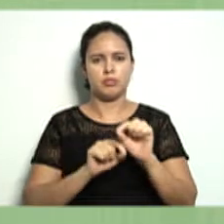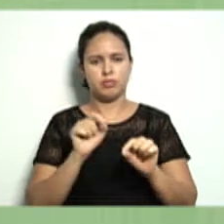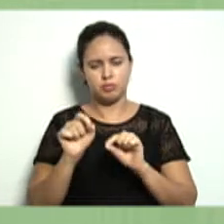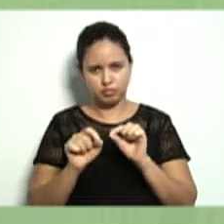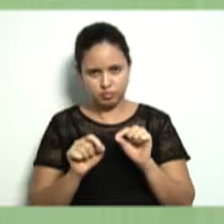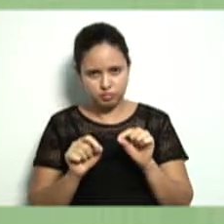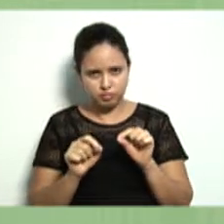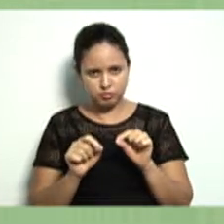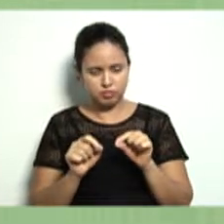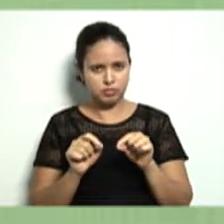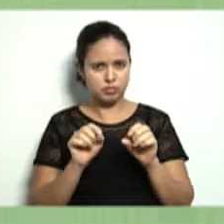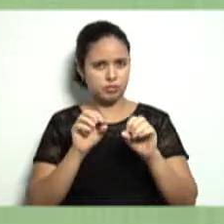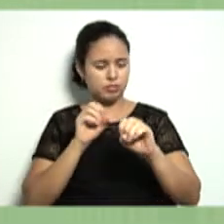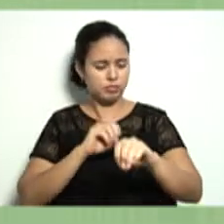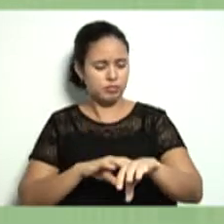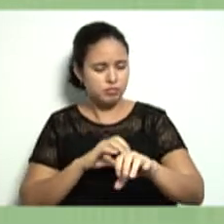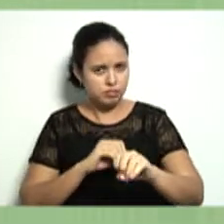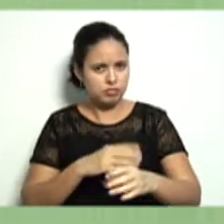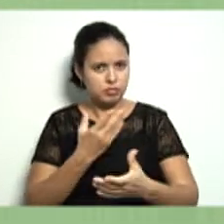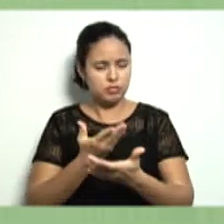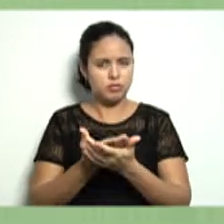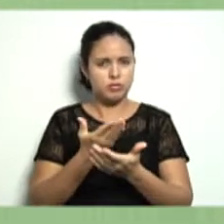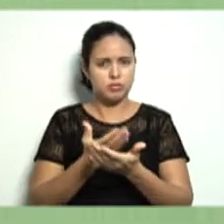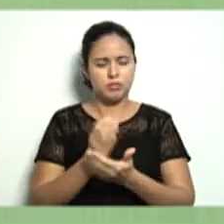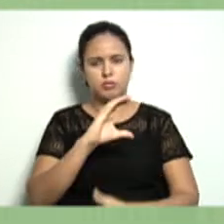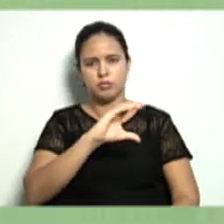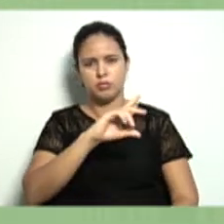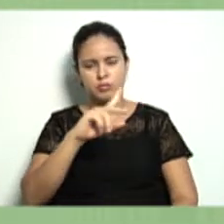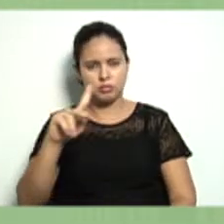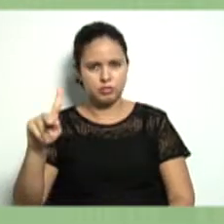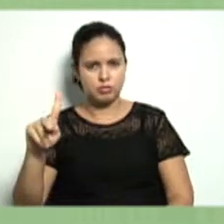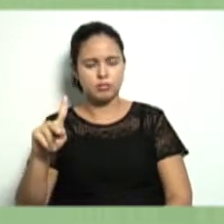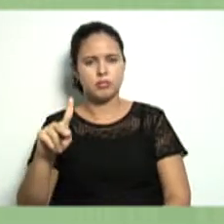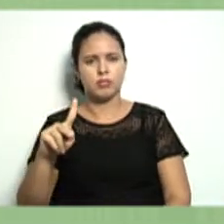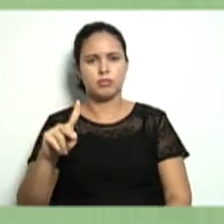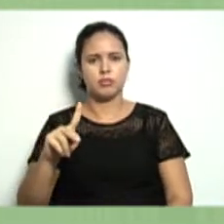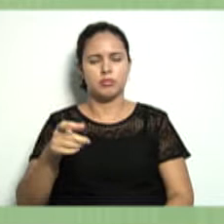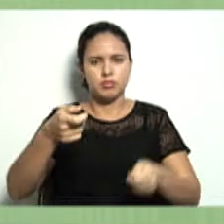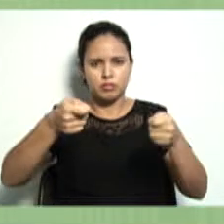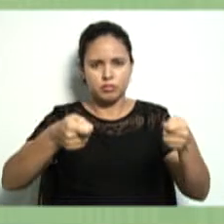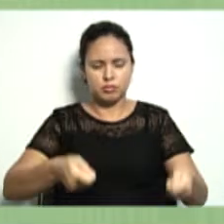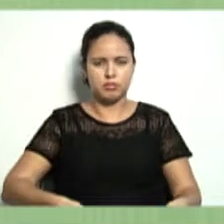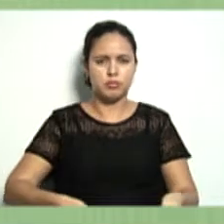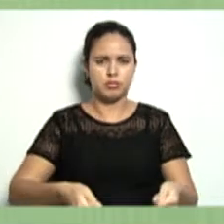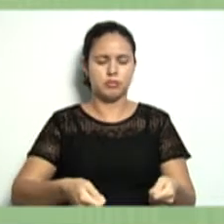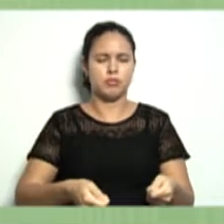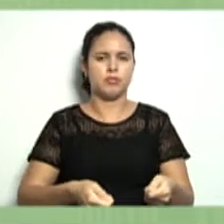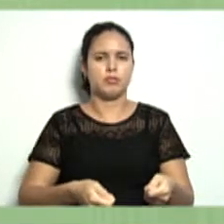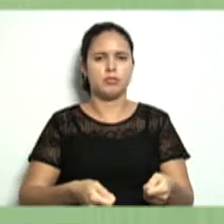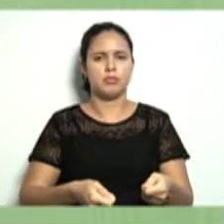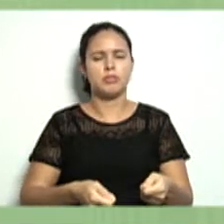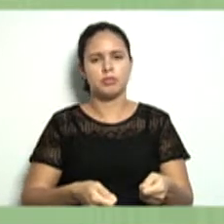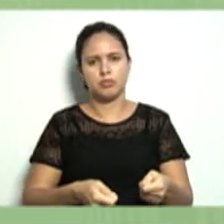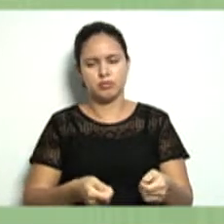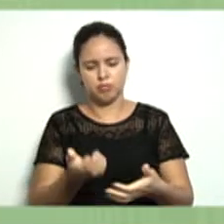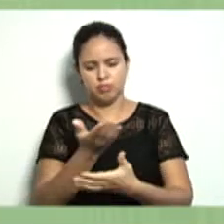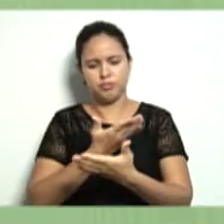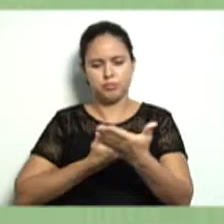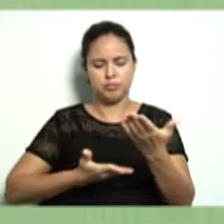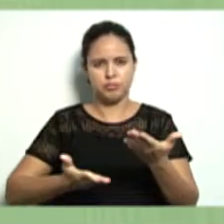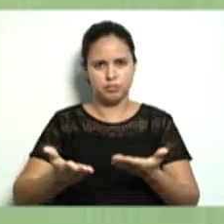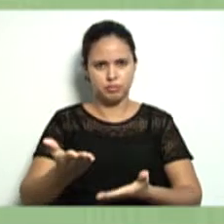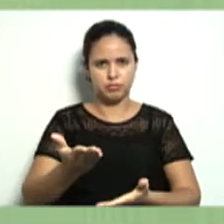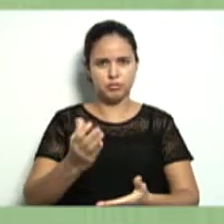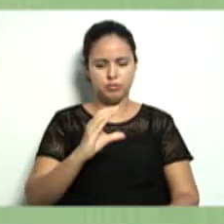aspecto, a educação cooperativista, consolidada pela perfeita interação